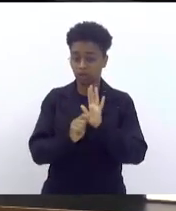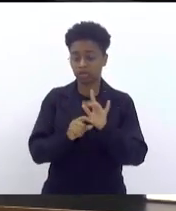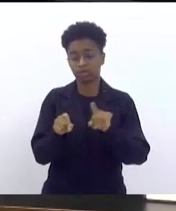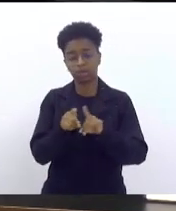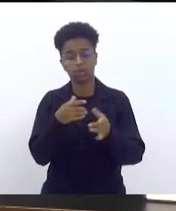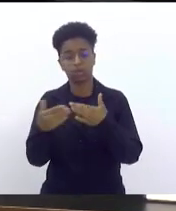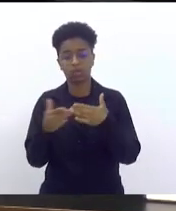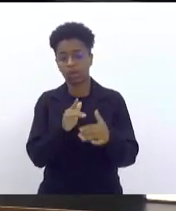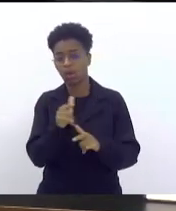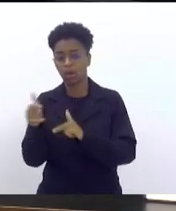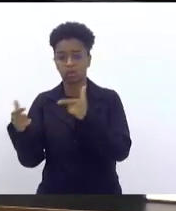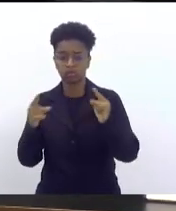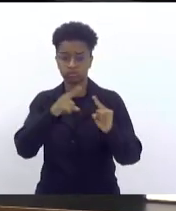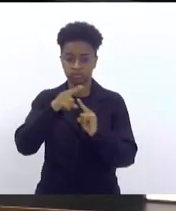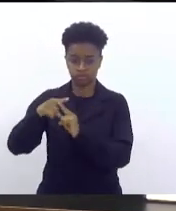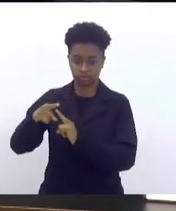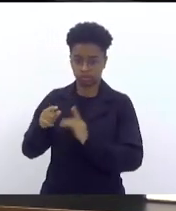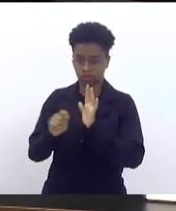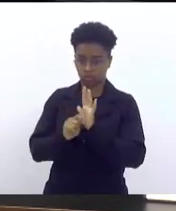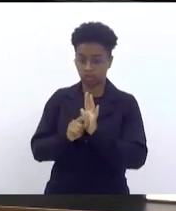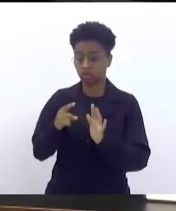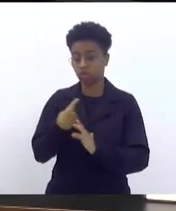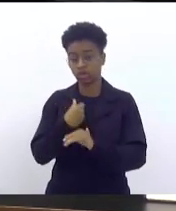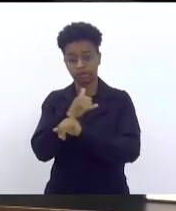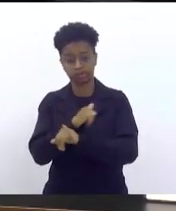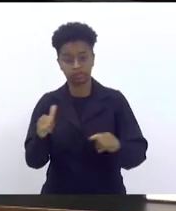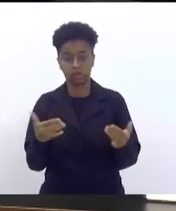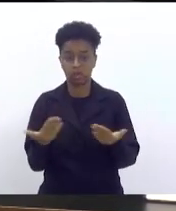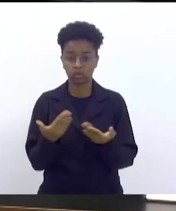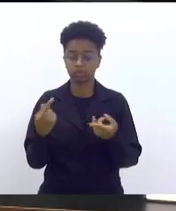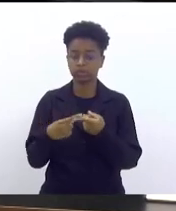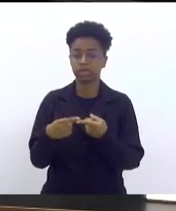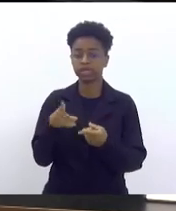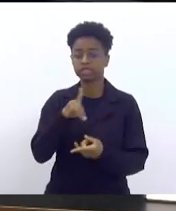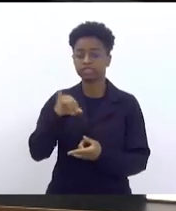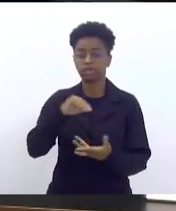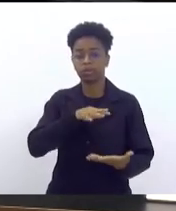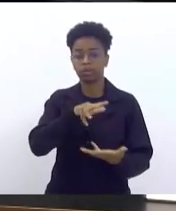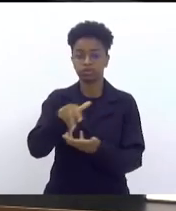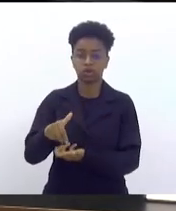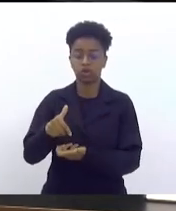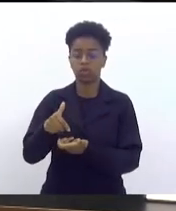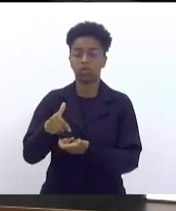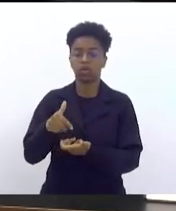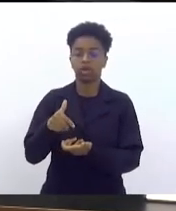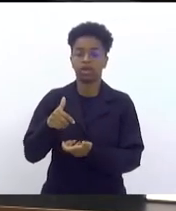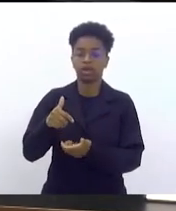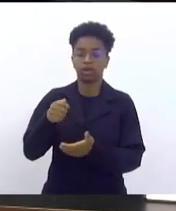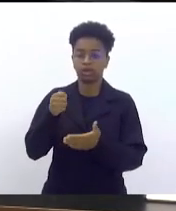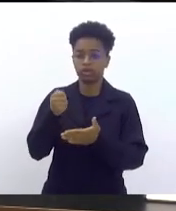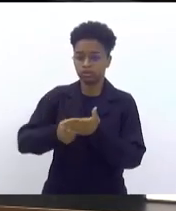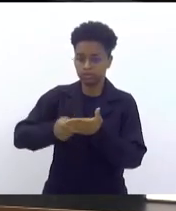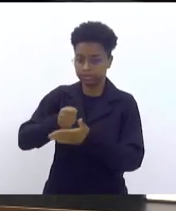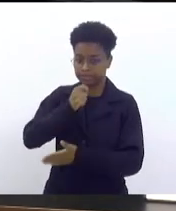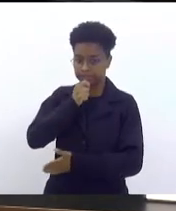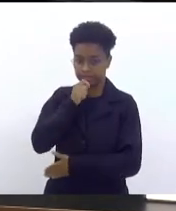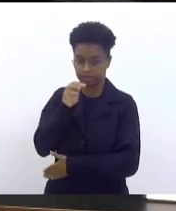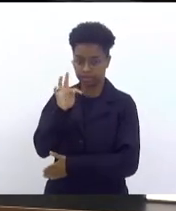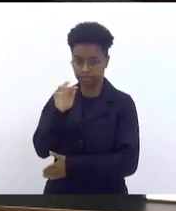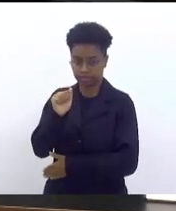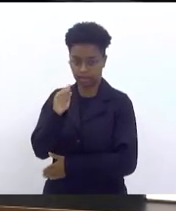entorpecente nós estamos falando hoje é o dia internacional da luta do sem tabaco é uma droga